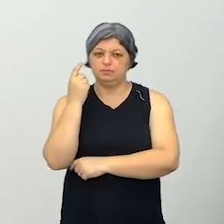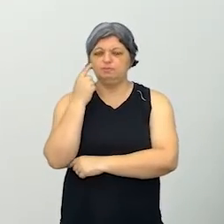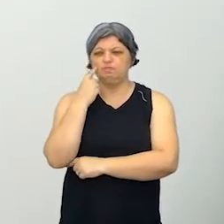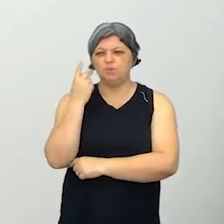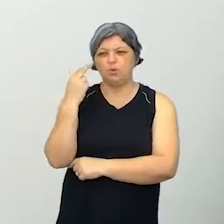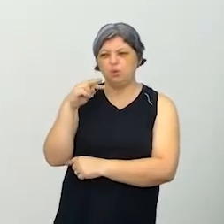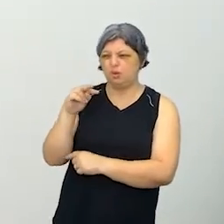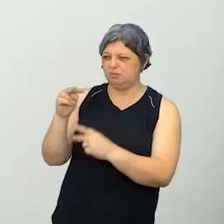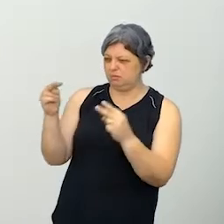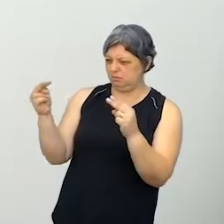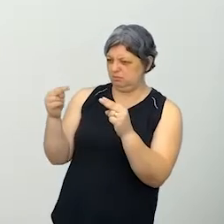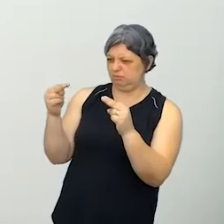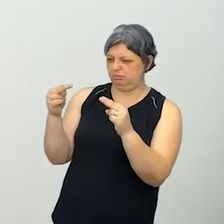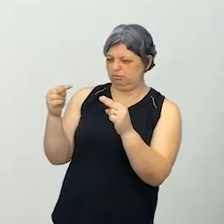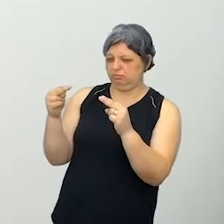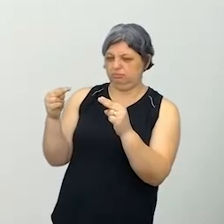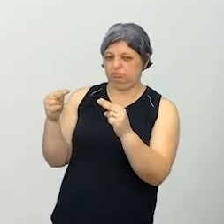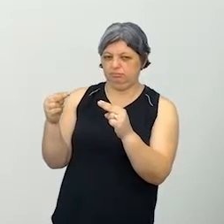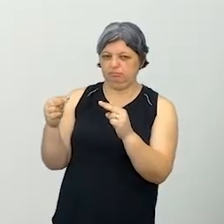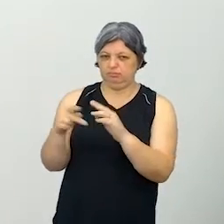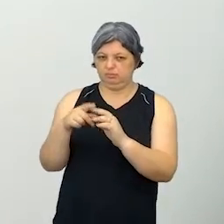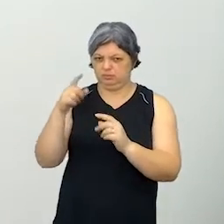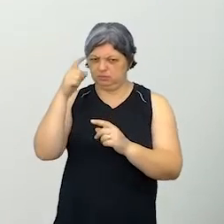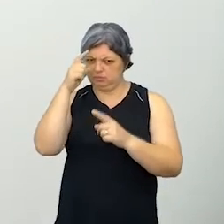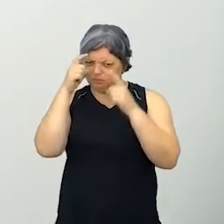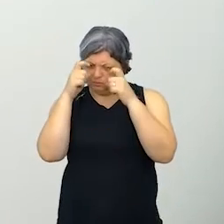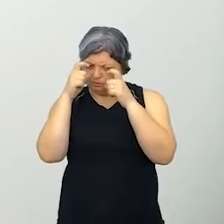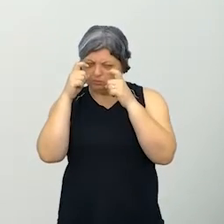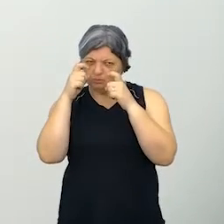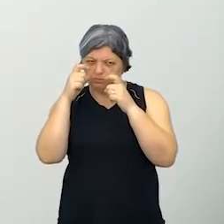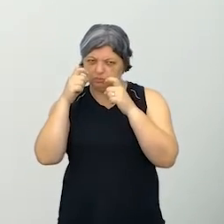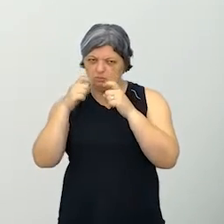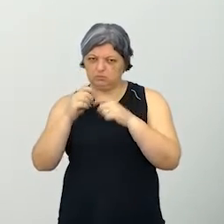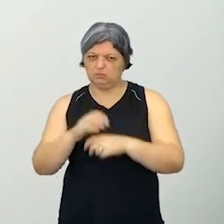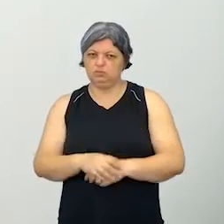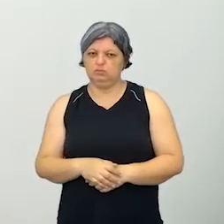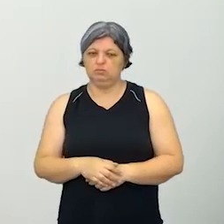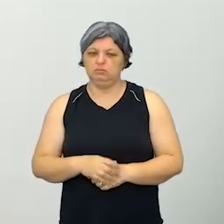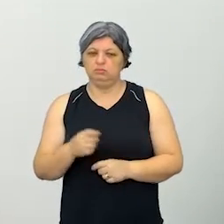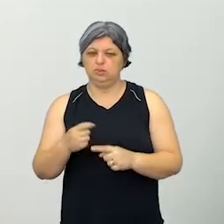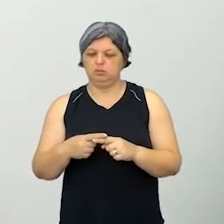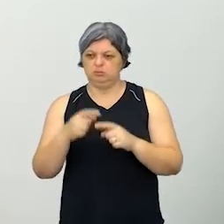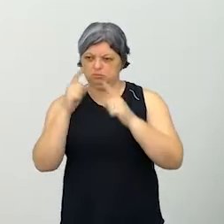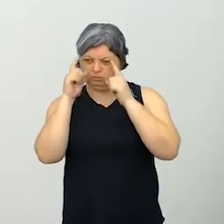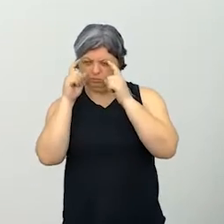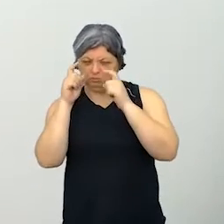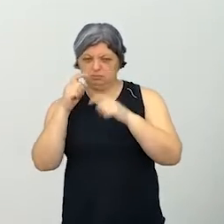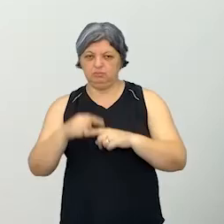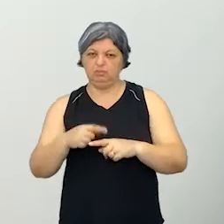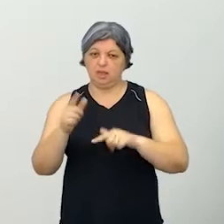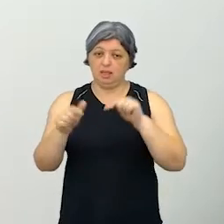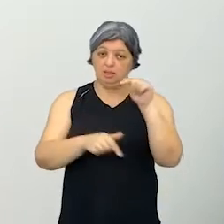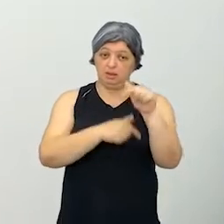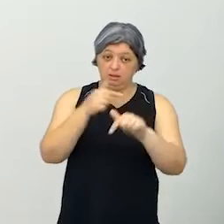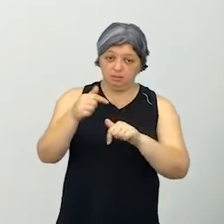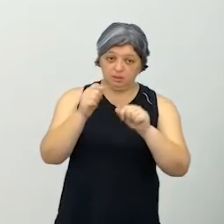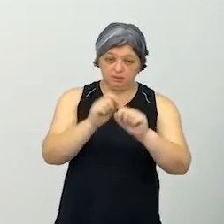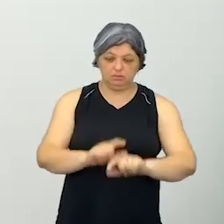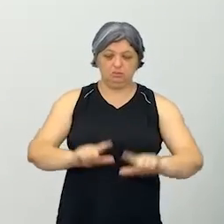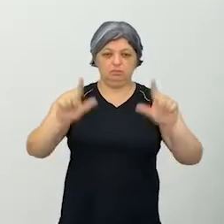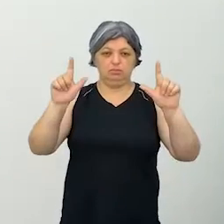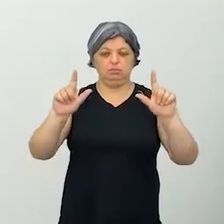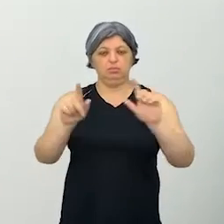Fabiano. Seus olhos estavam fixos, a testa franzida, as sobrancelhas arqueadas para cima. Estavam trabalhando num cartaz no